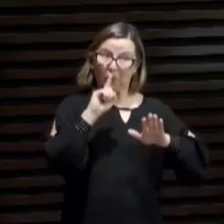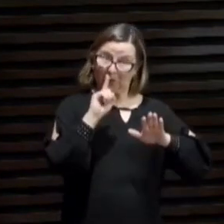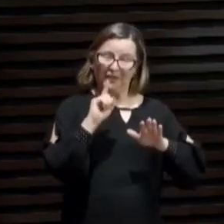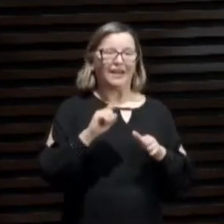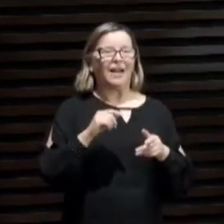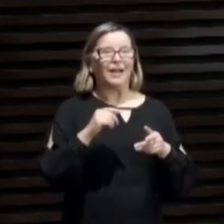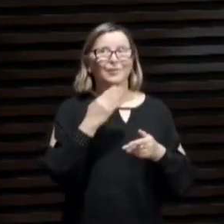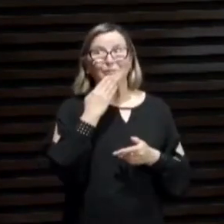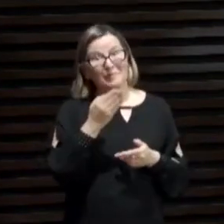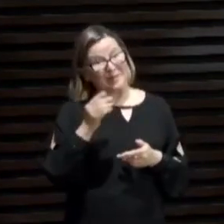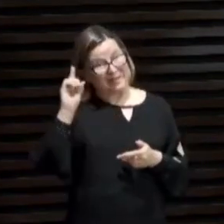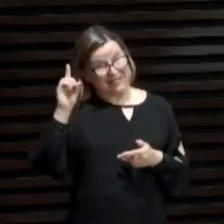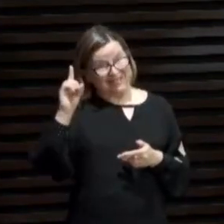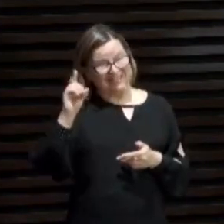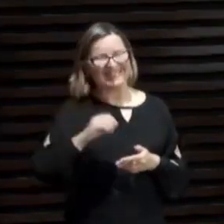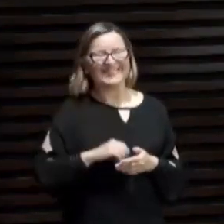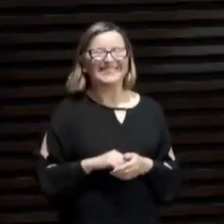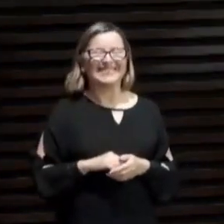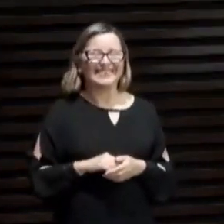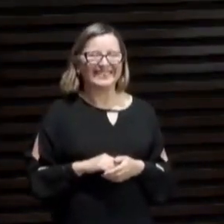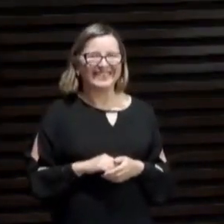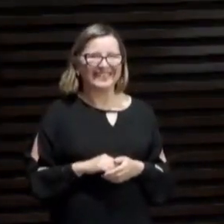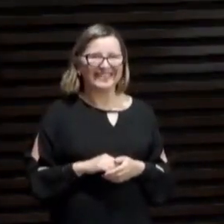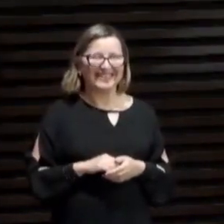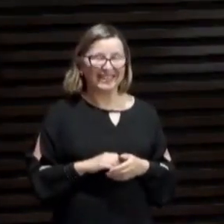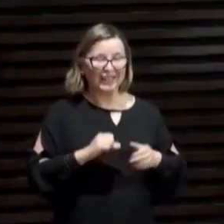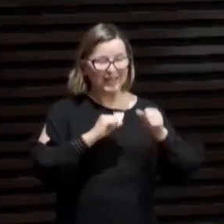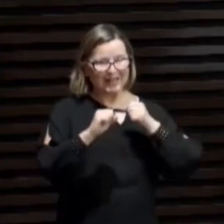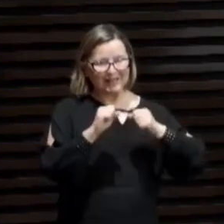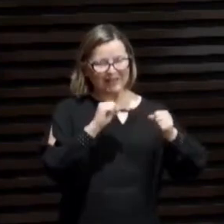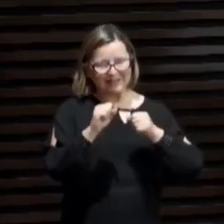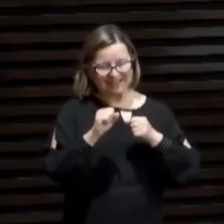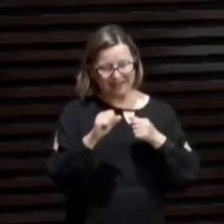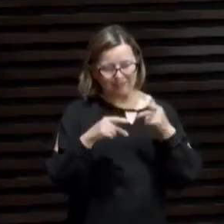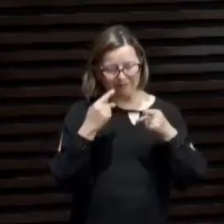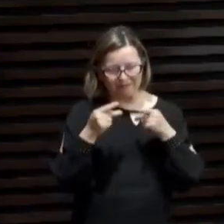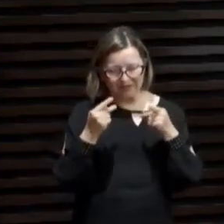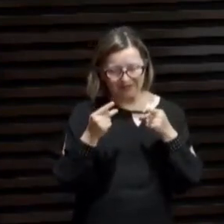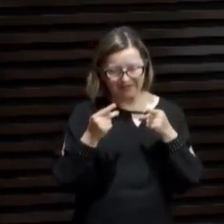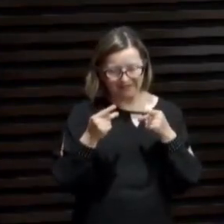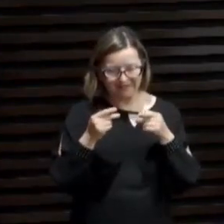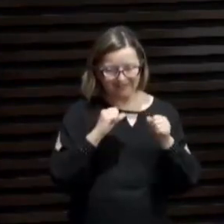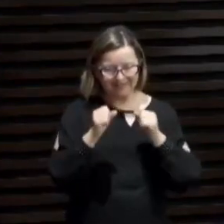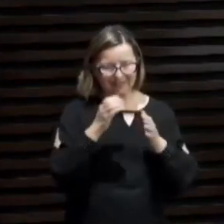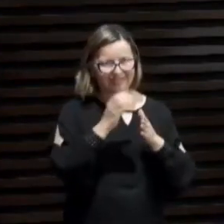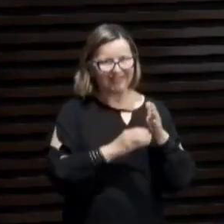pedido a Deus. O salmista, acerca desse episódio aqui, ele vai dizer lá no Salmo